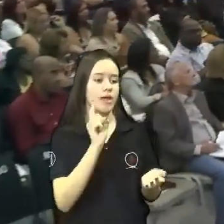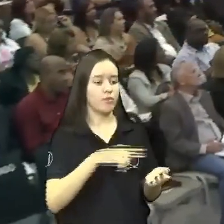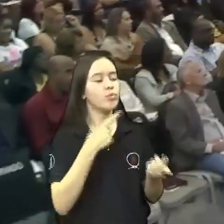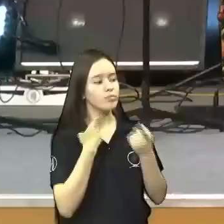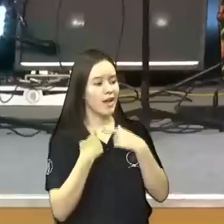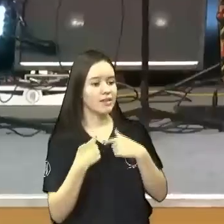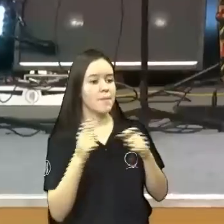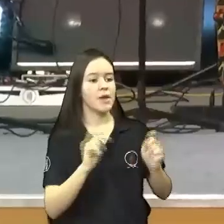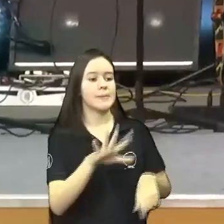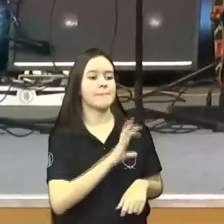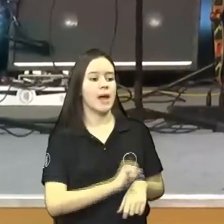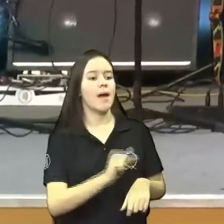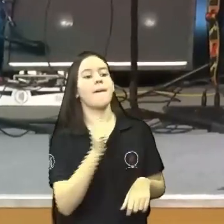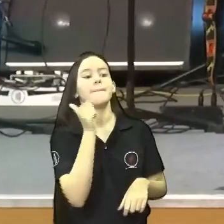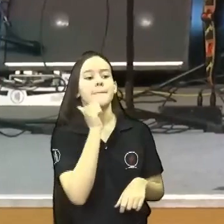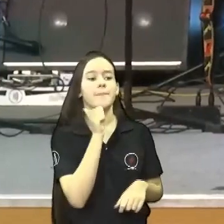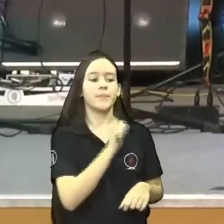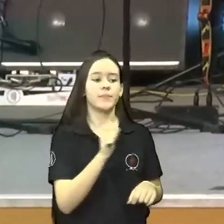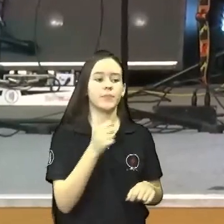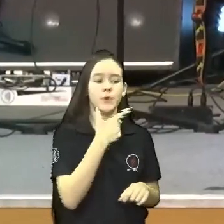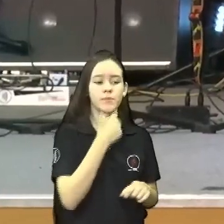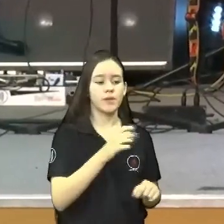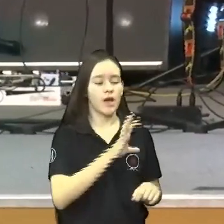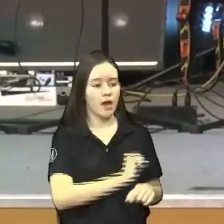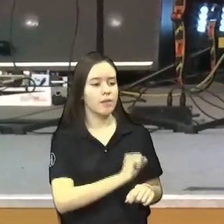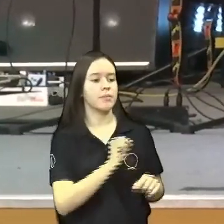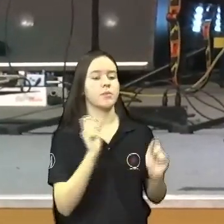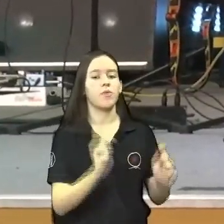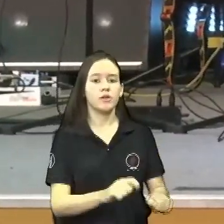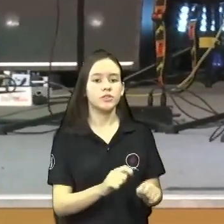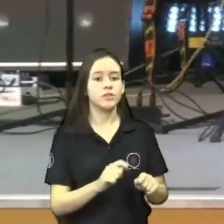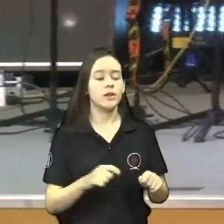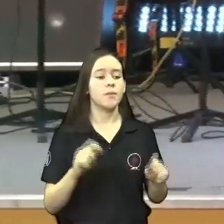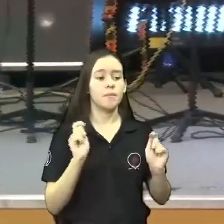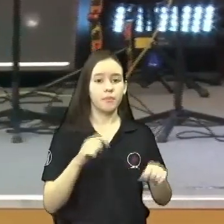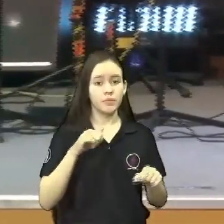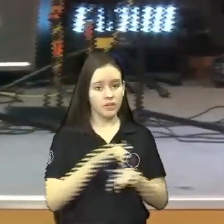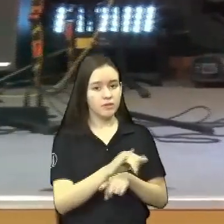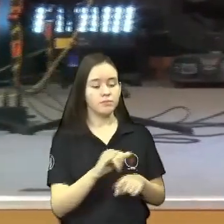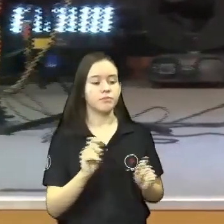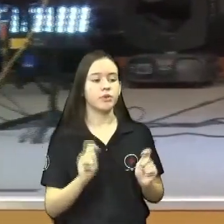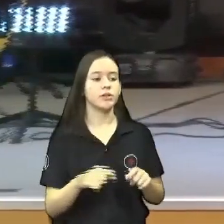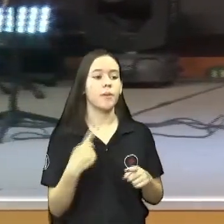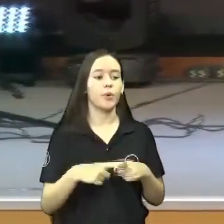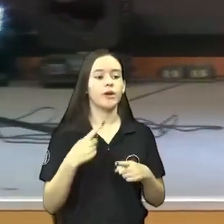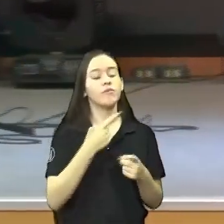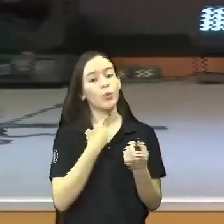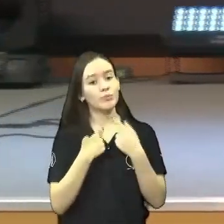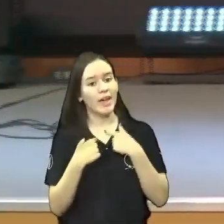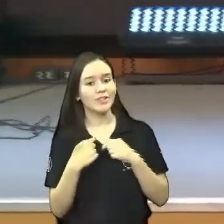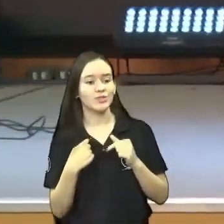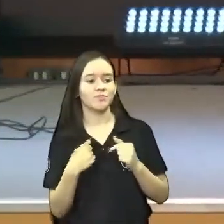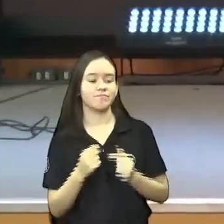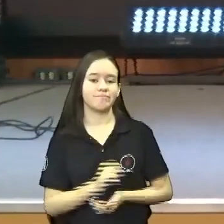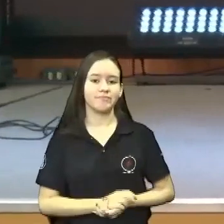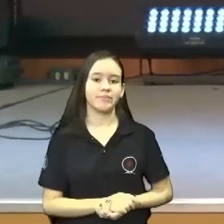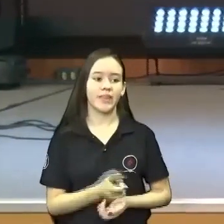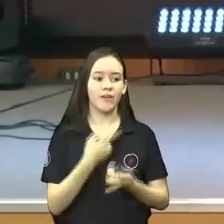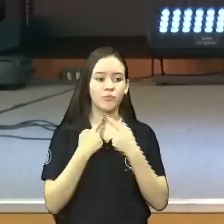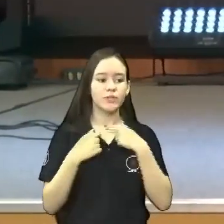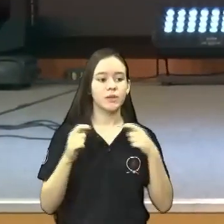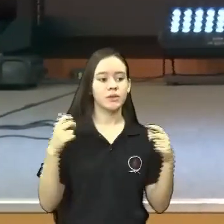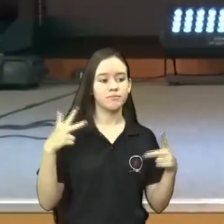amar a mulher a mulher pode amar o marido e pode trair por quê Porque dá vontade a vontade pode